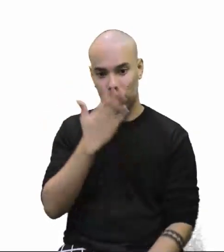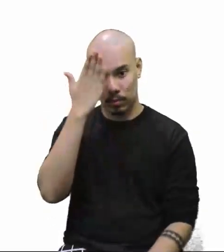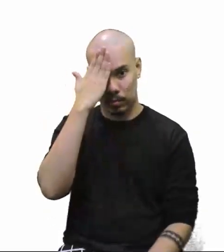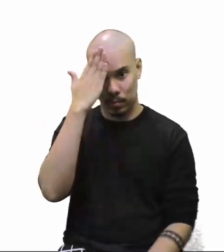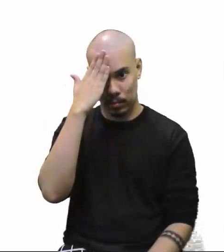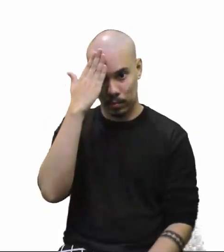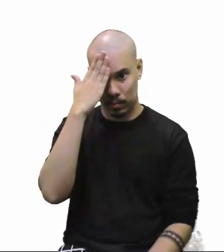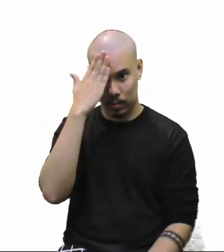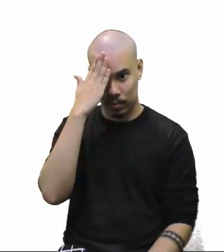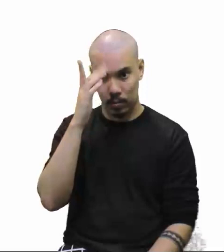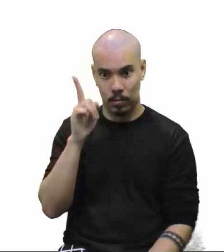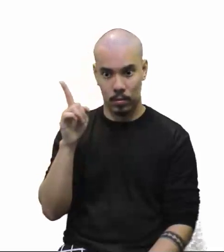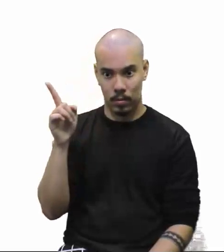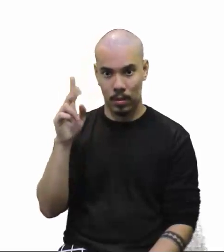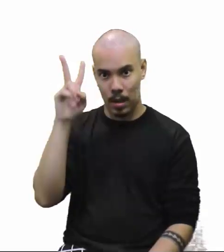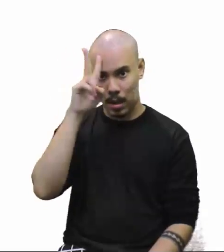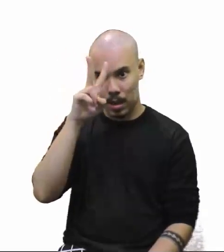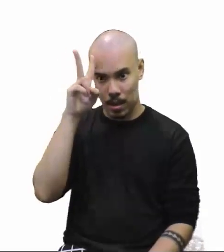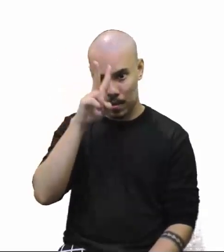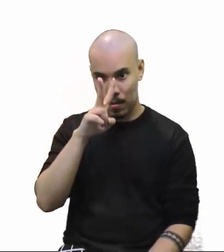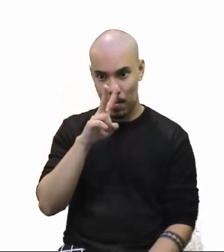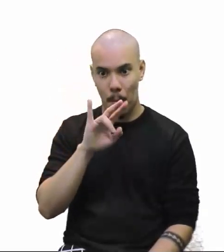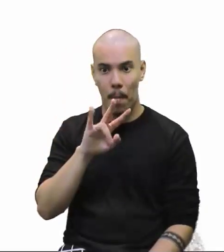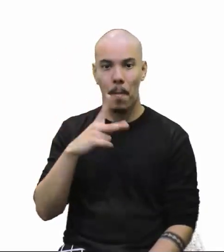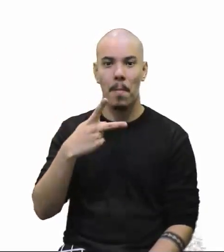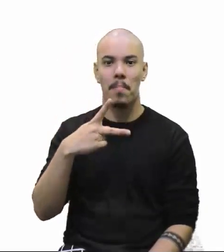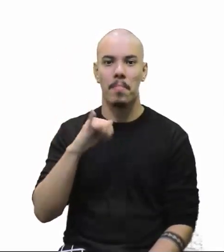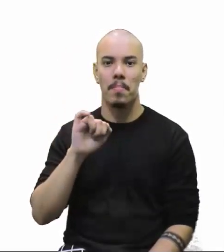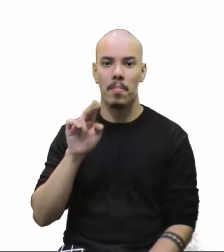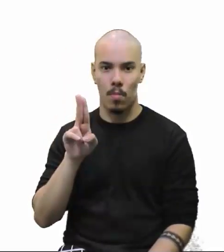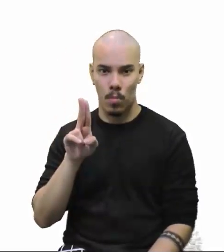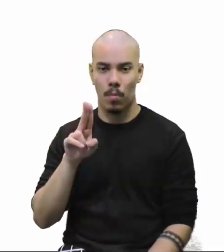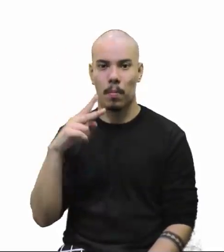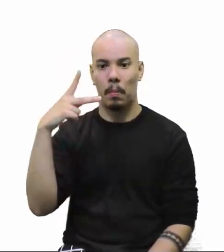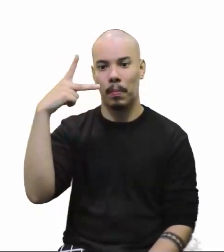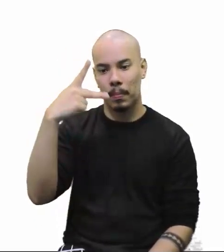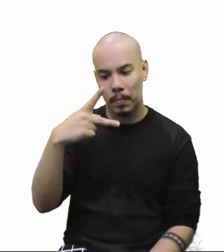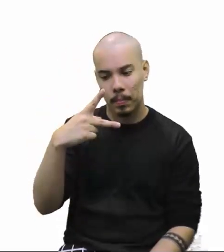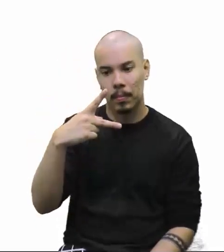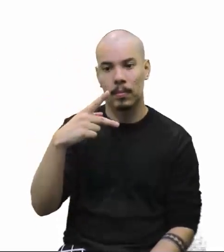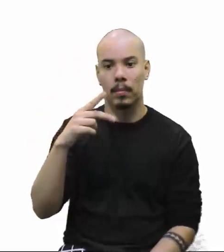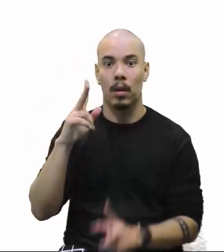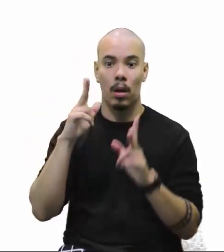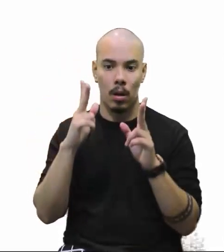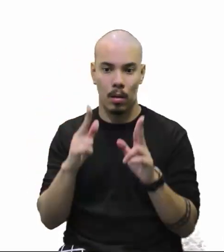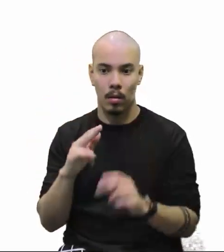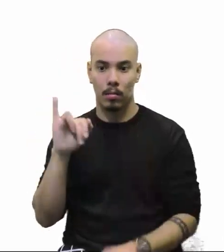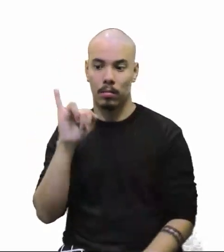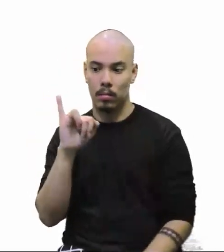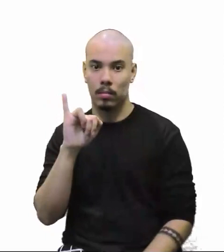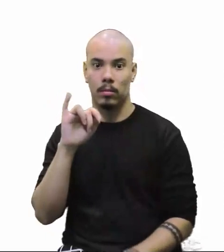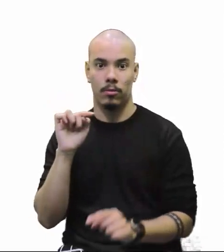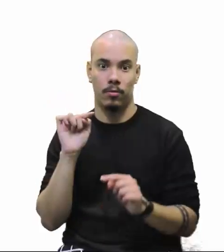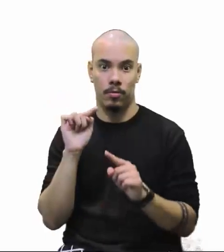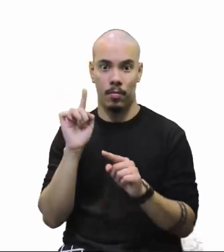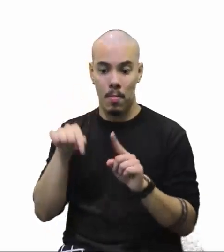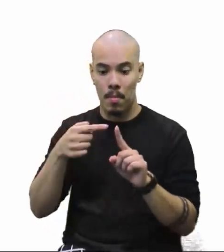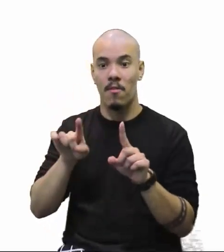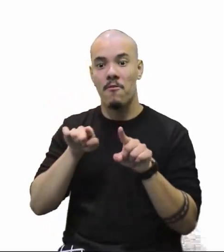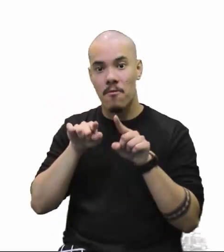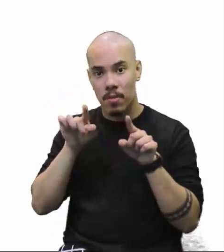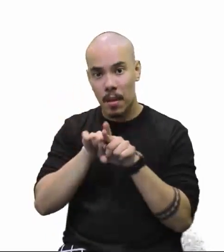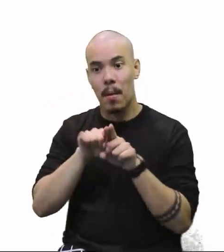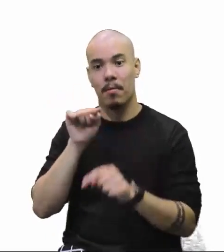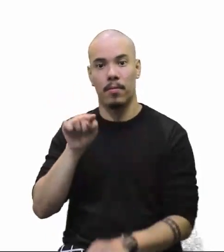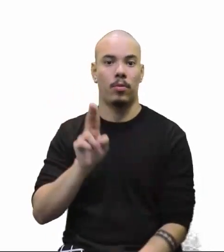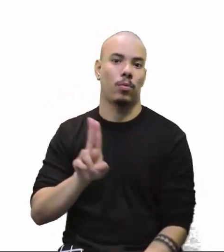duas ou a equação do pintinho, né? Do pio. Pio, que é potência igual a corrente vezes tensão. Dessa daqui